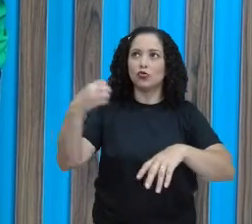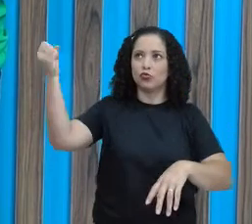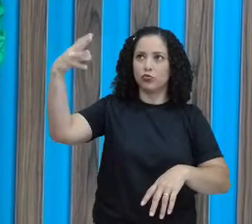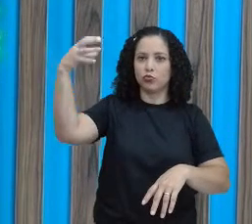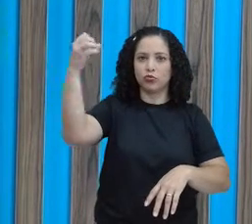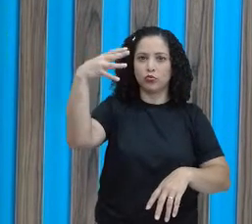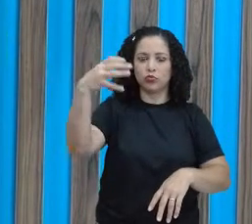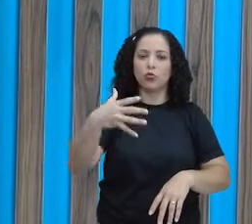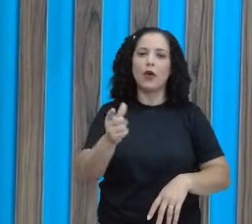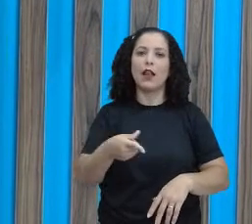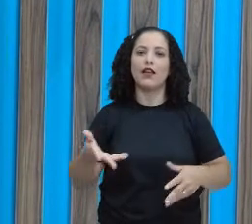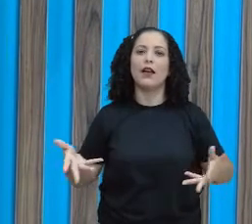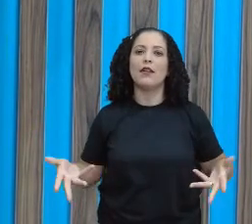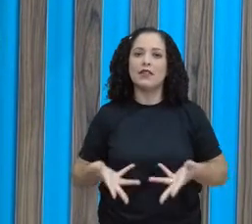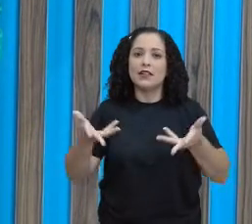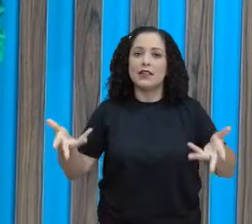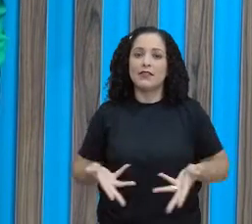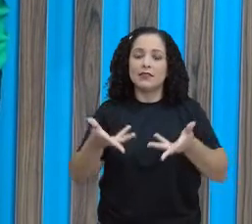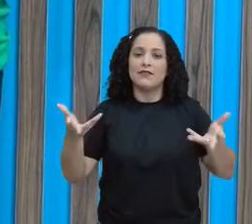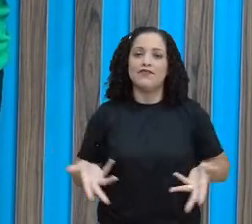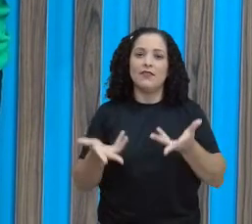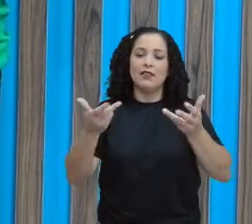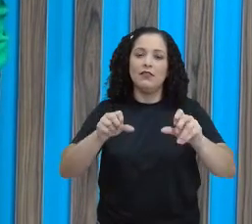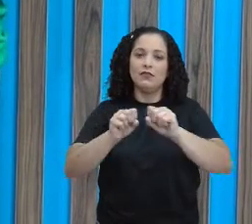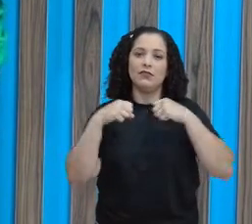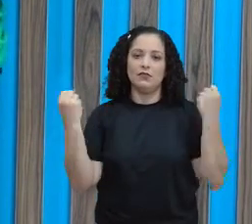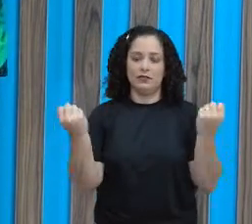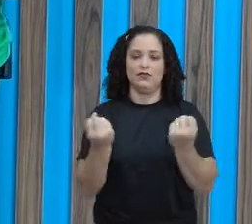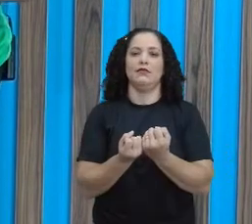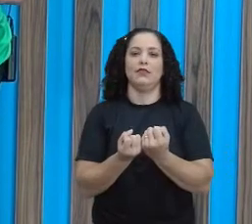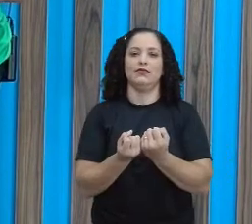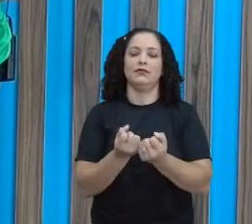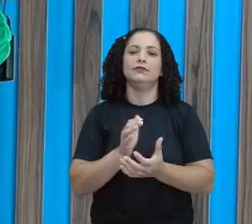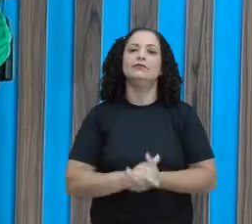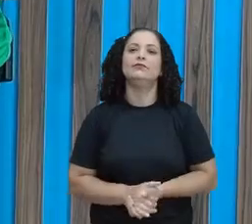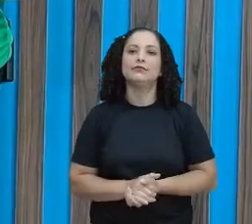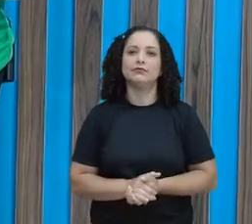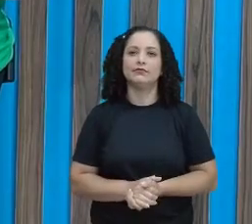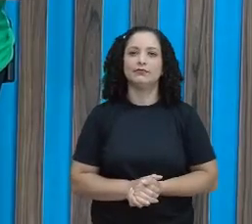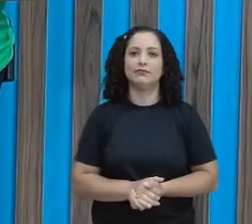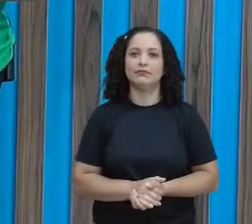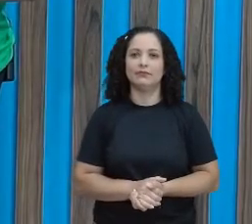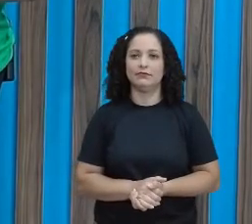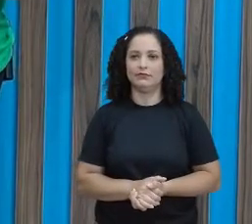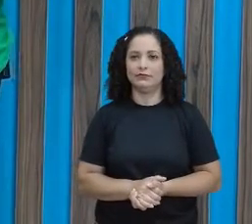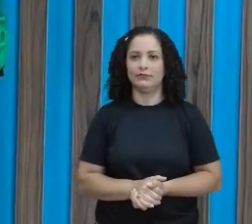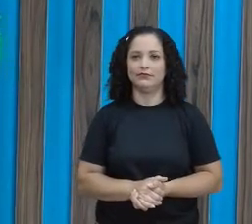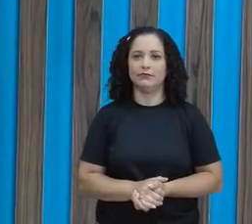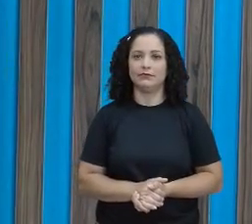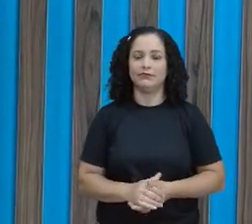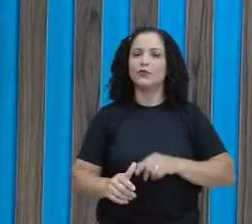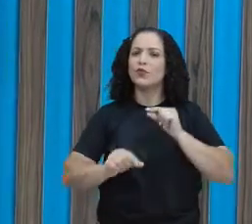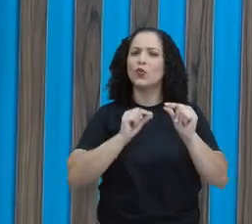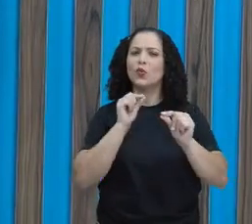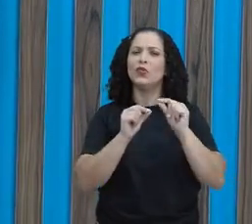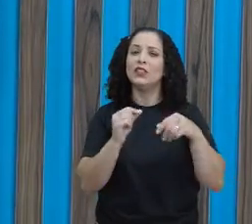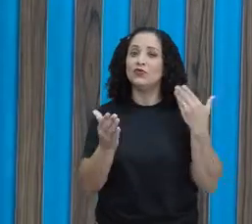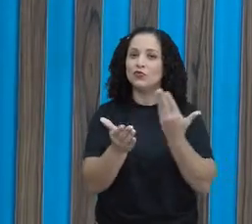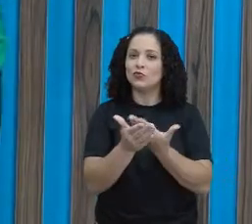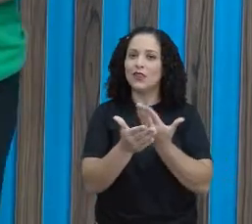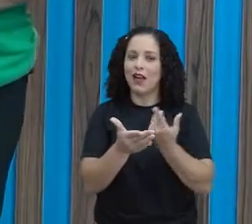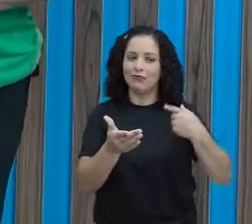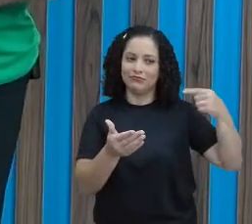né? Para a sociedade como um todo, tá certo? Vamos lá, então, vamos seguir. Olha só, o que foi que a gente viu na